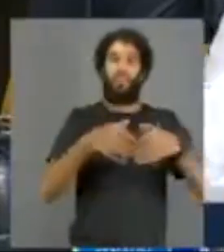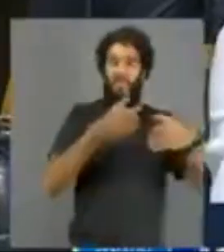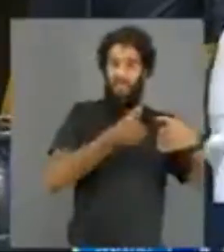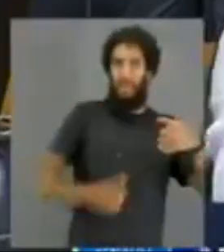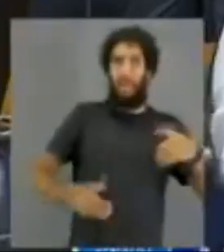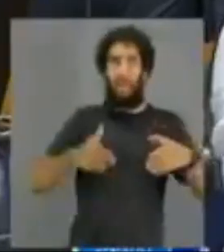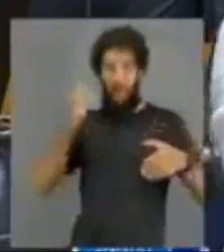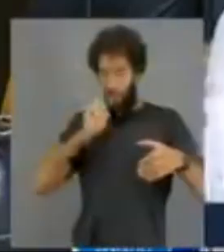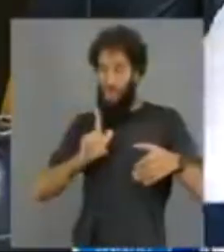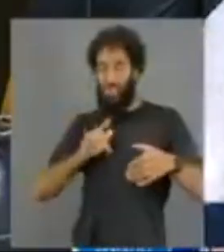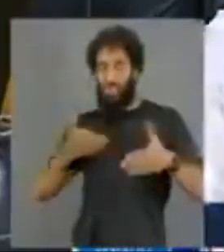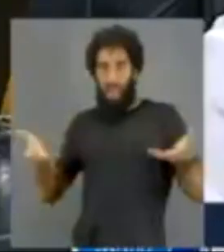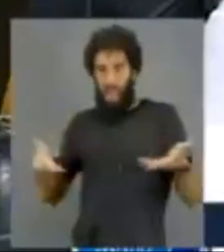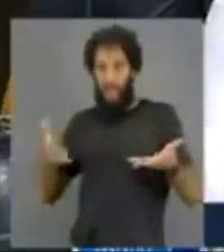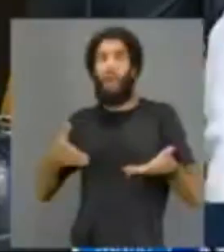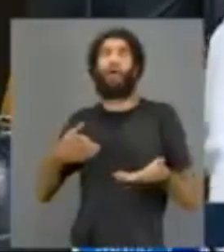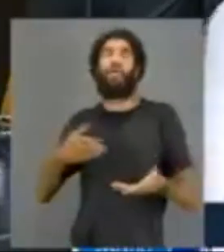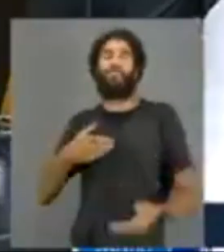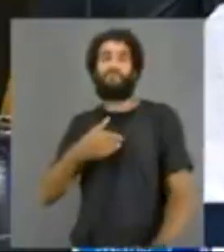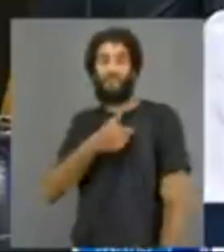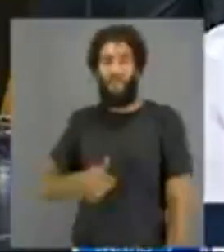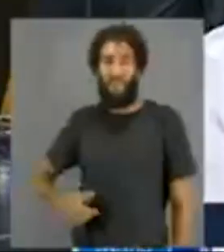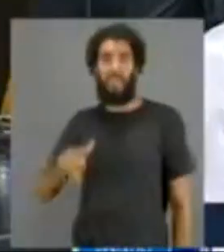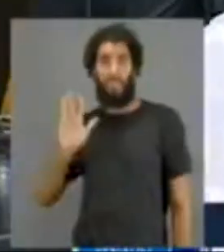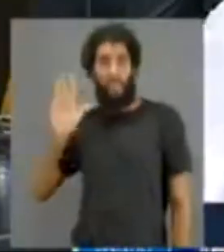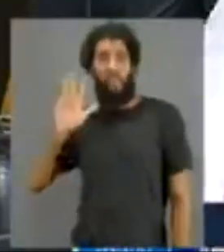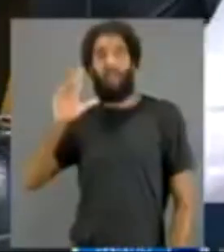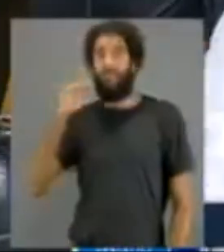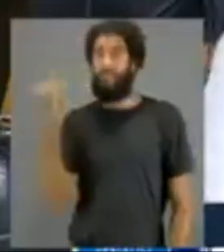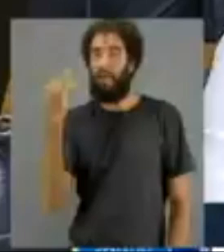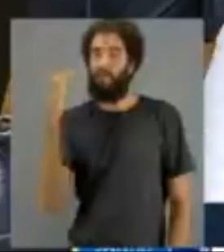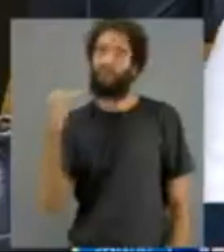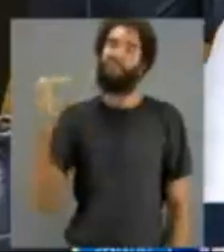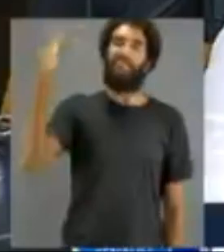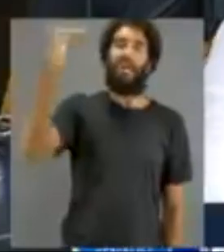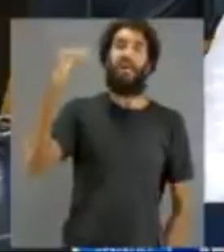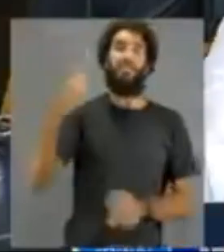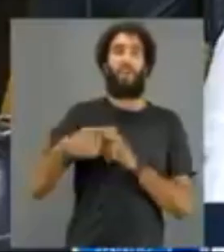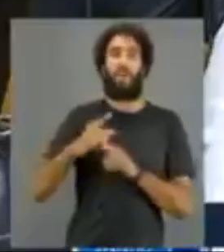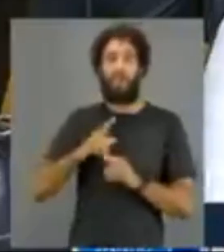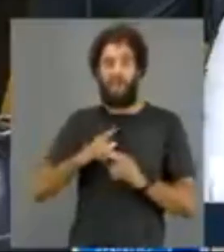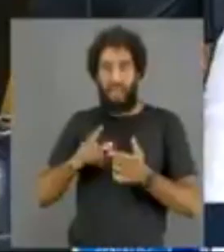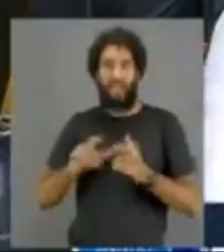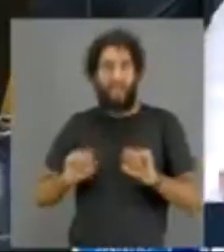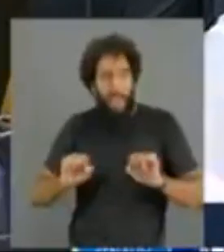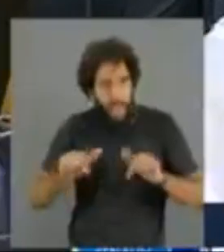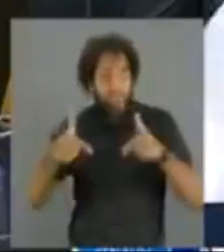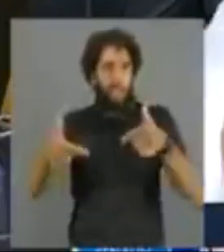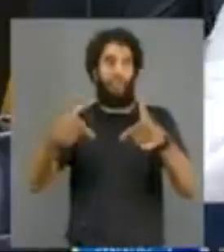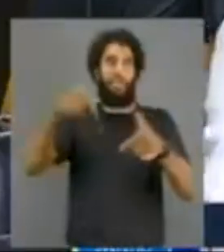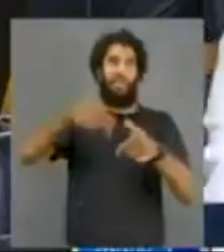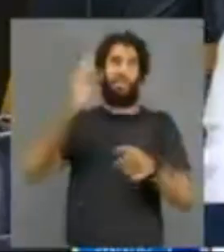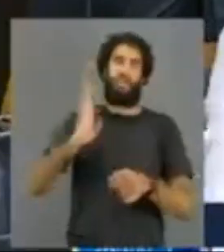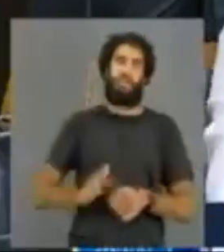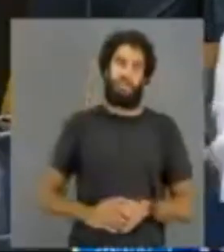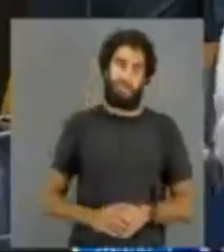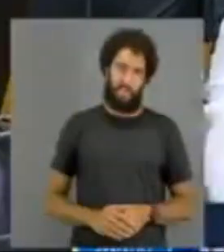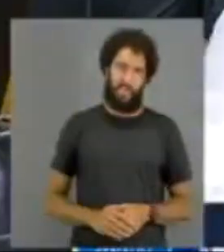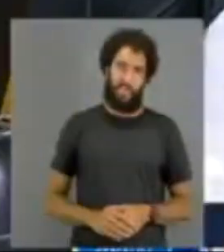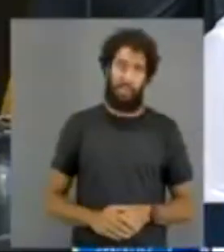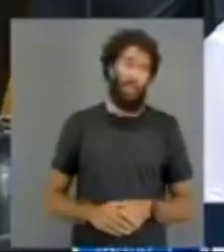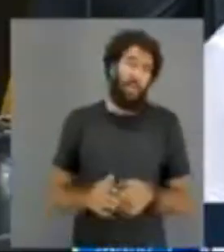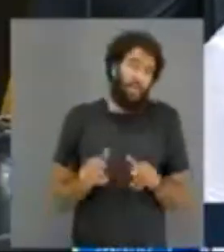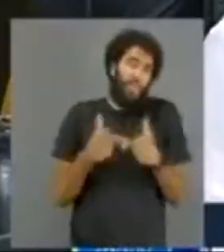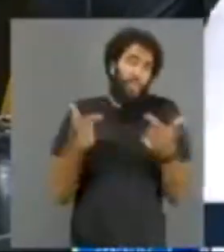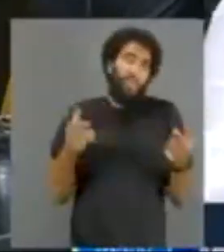Lula e depois derrotar o golpe do 8 de janeiro foi fundamental, porque teve luta democrática nesse país e porque não havia